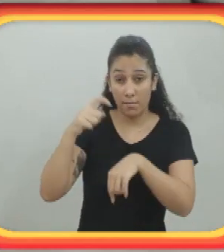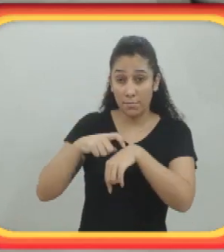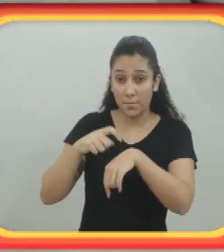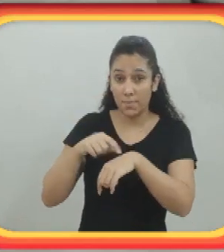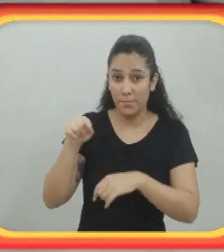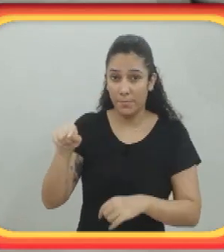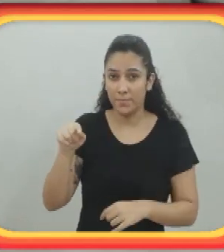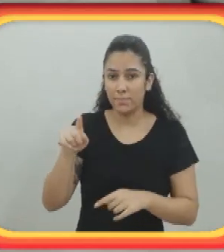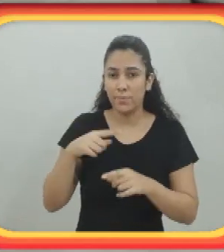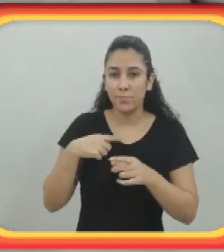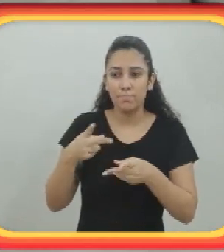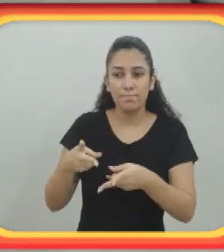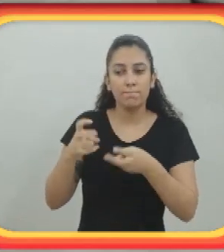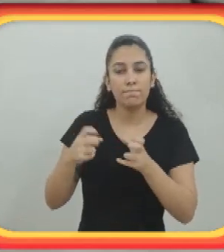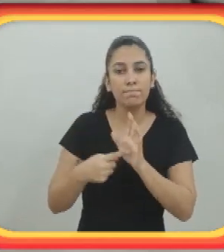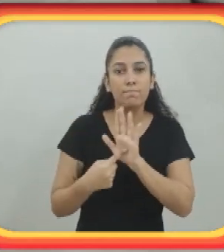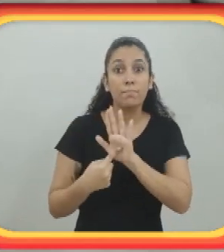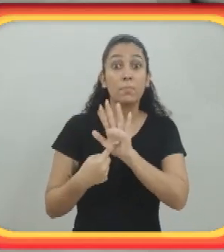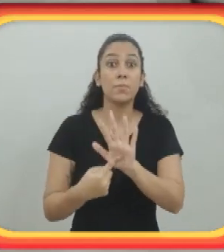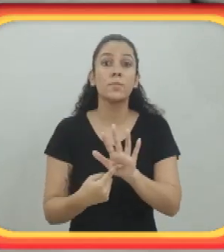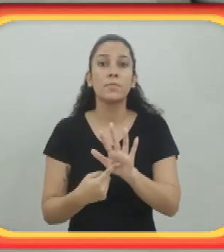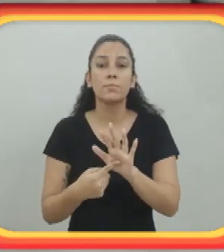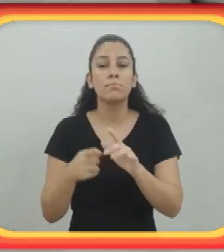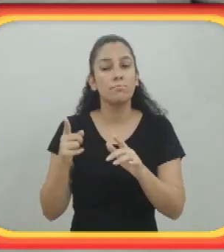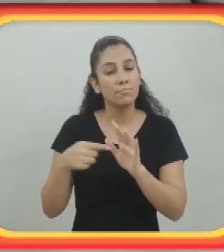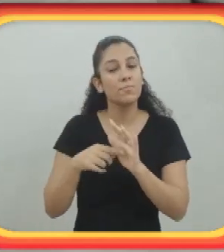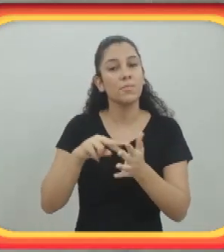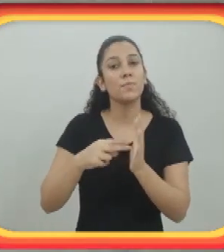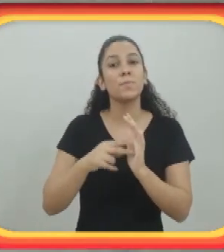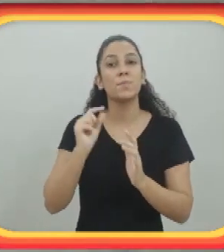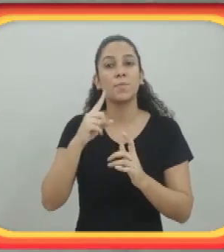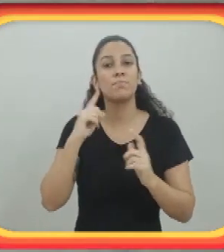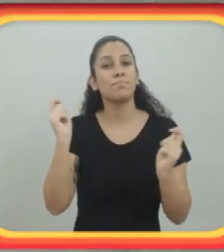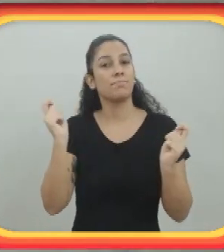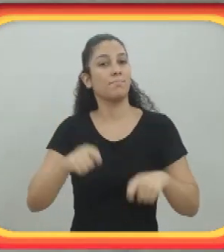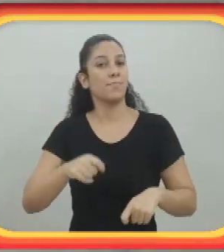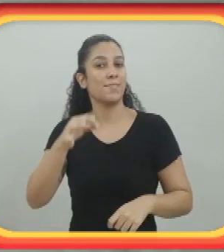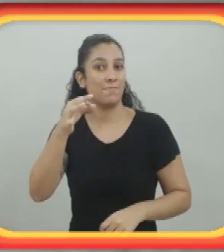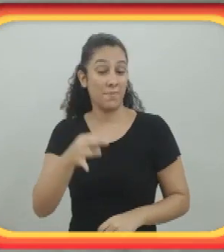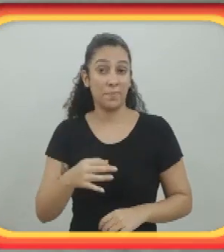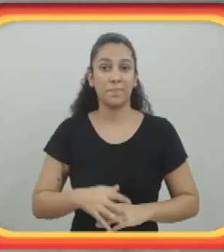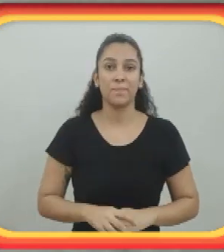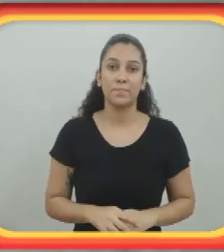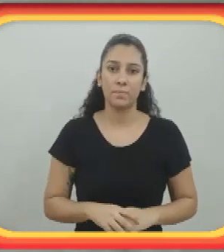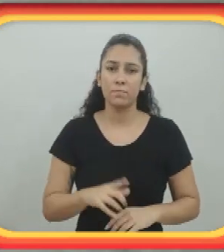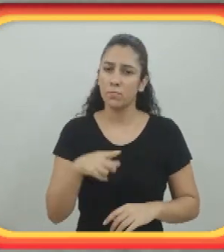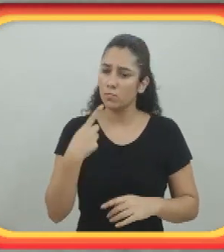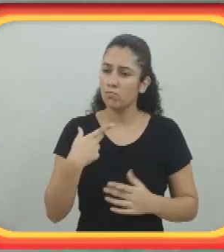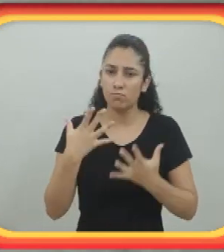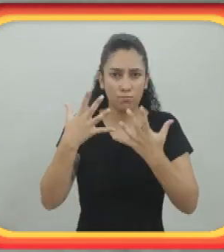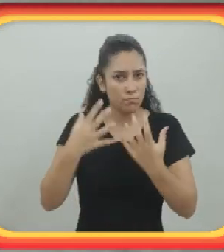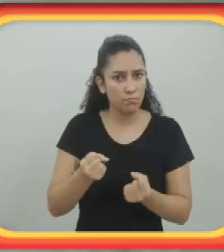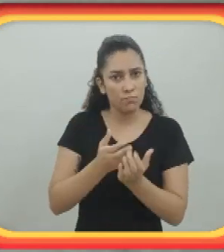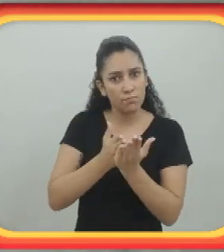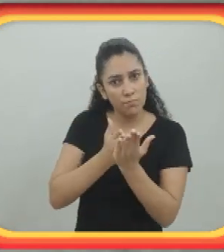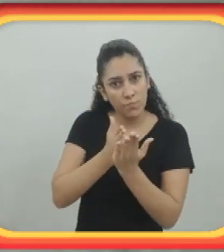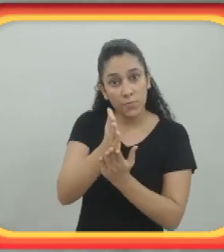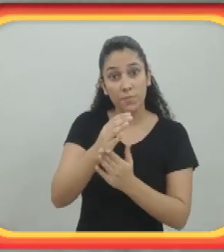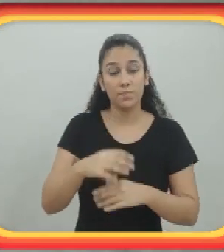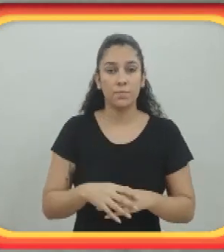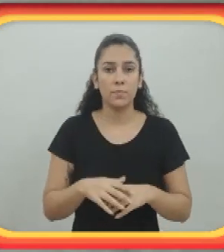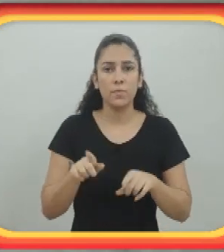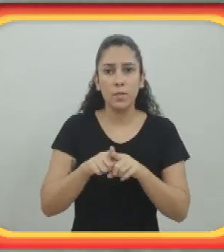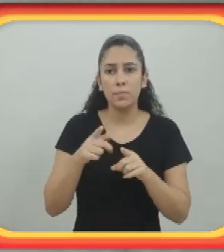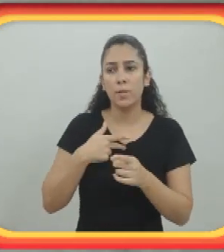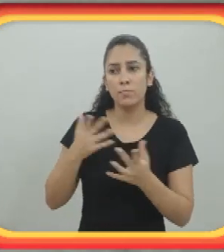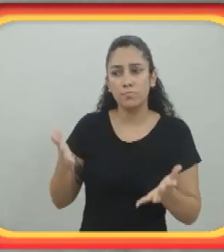que assim, a turma abraçou ele assim, de uma tal forma. Naquele momento ali foi assim a percepção que eu tive que vai dar